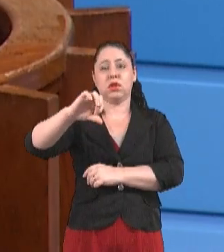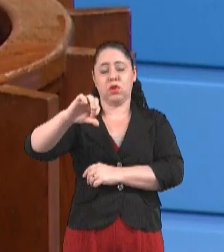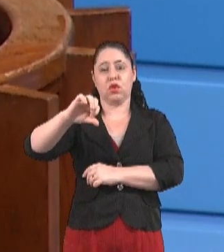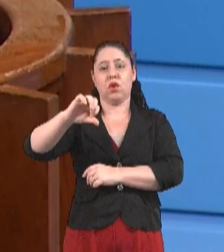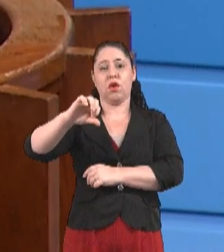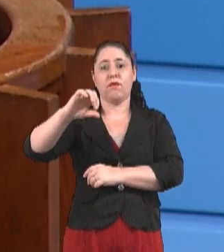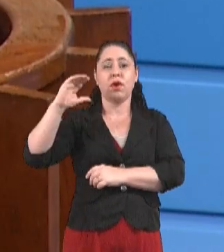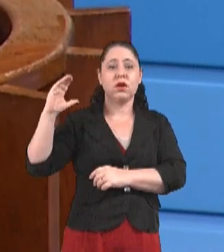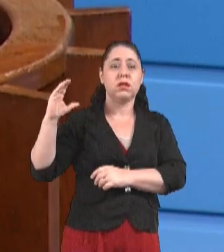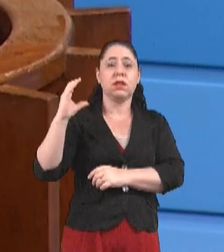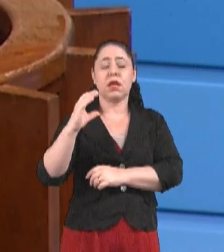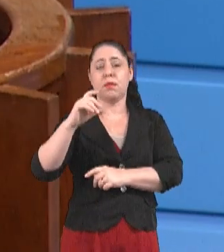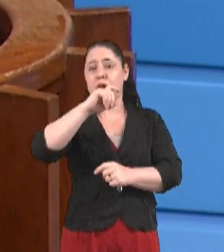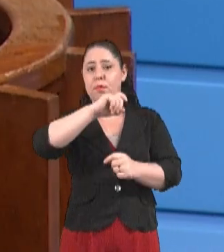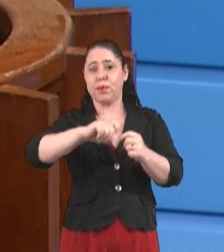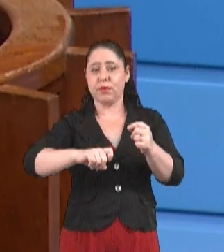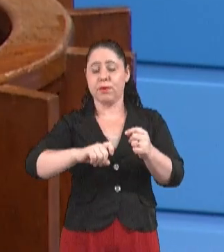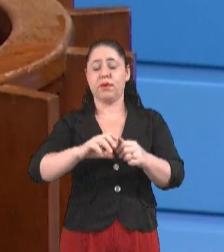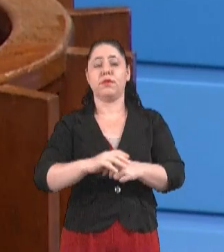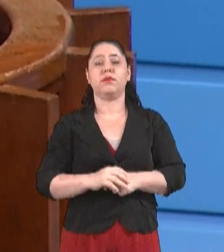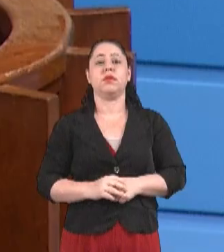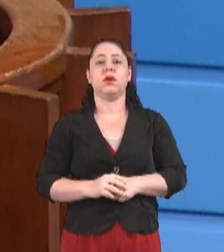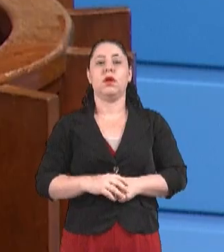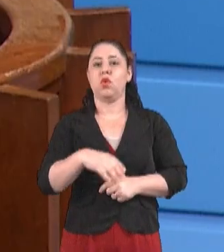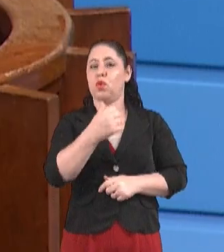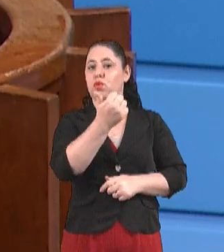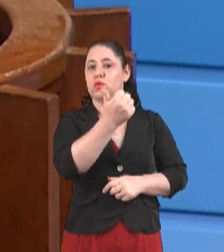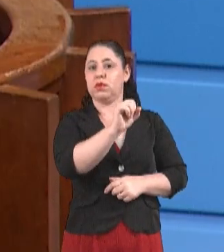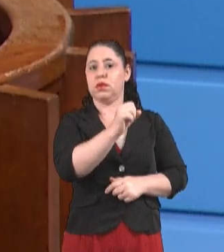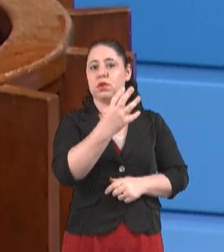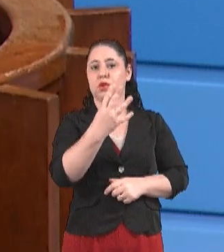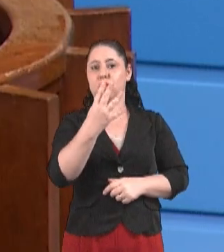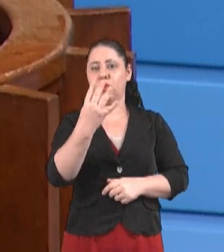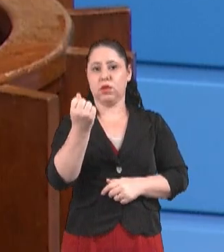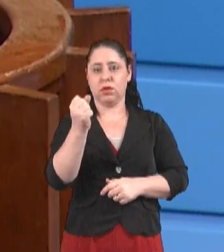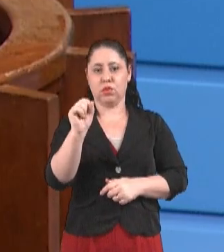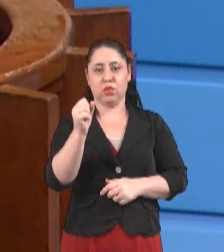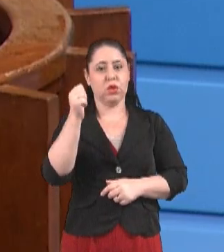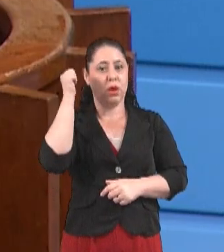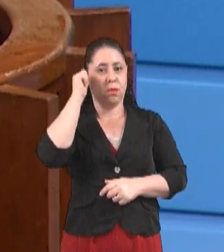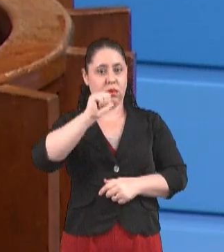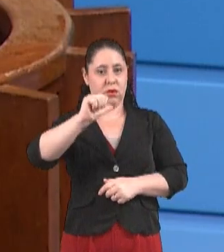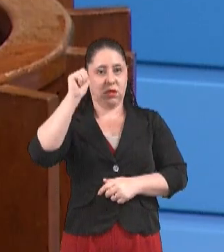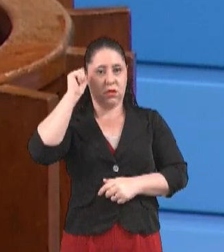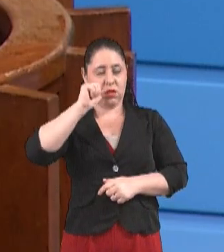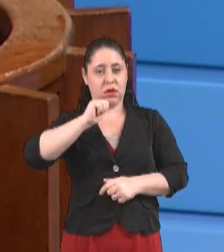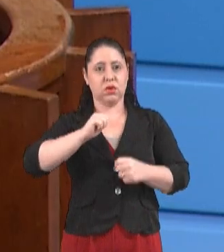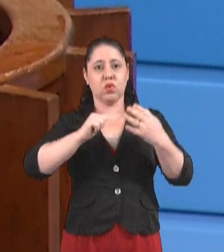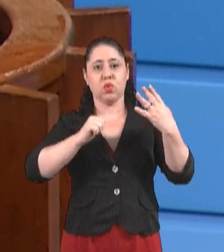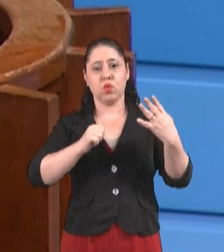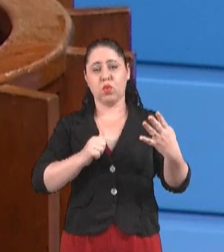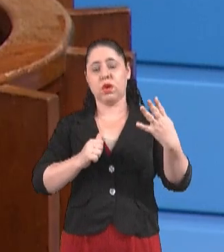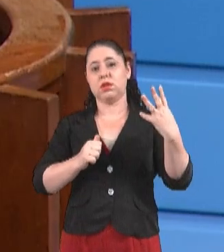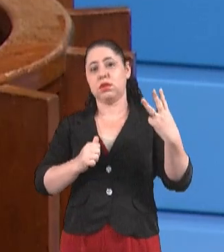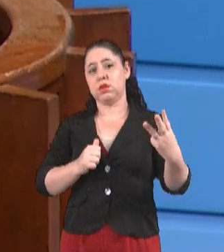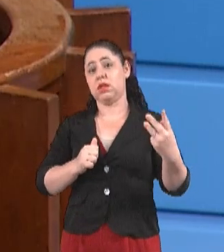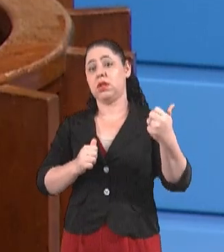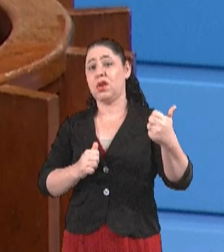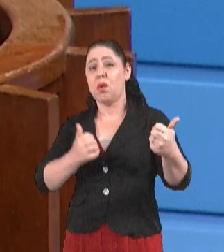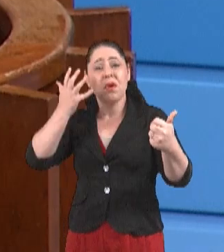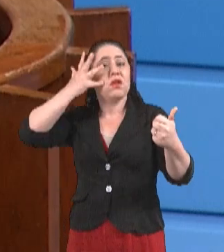1.279 crimes de estupros, sendo 848 mulheres e